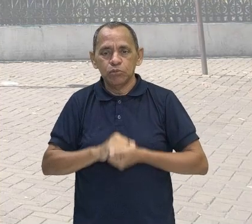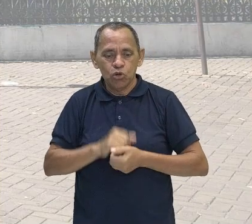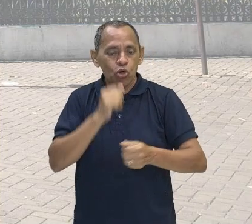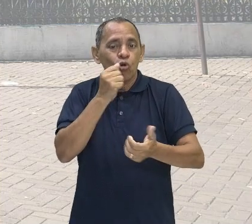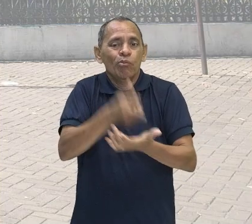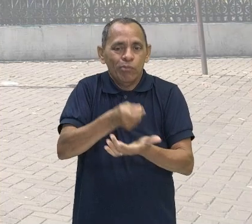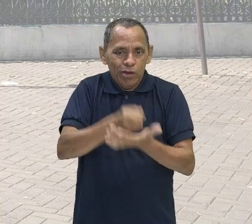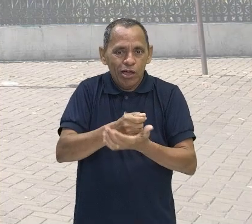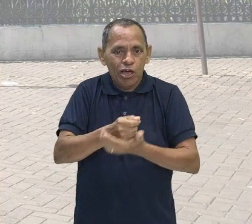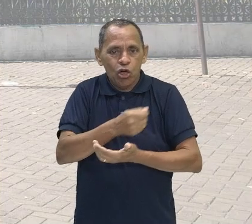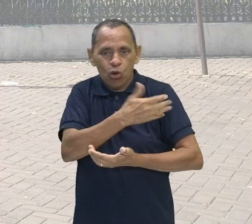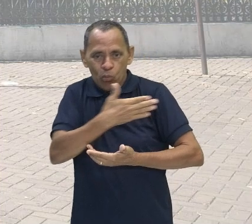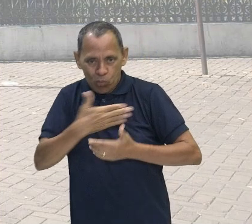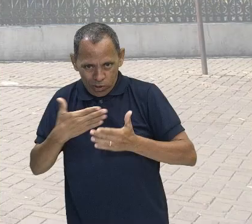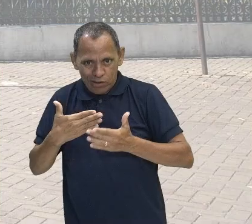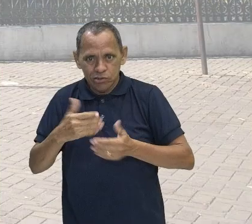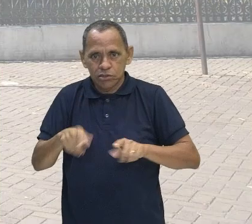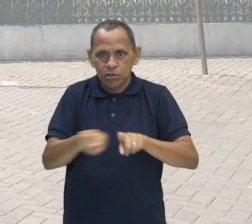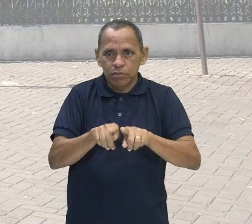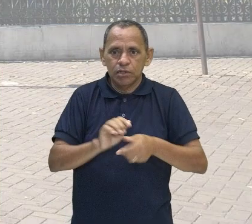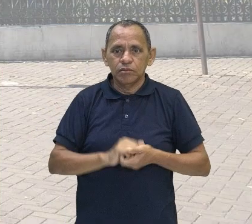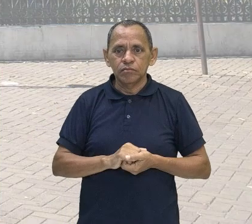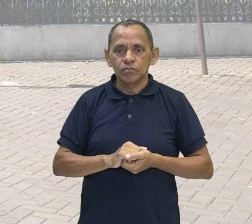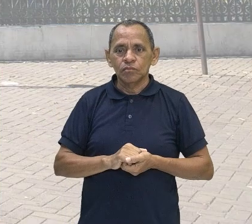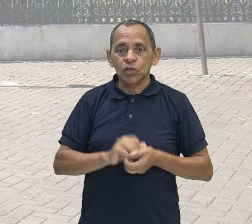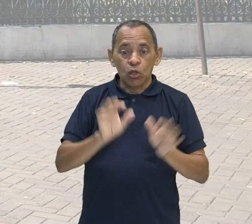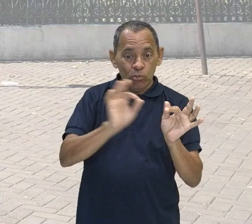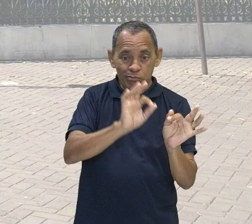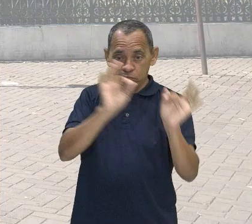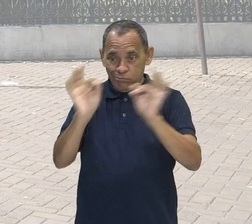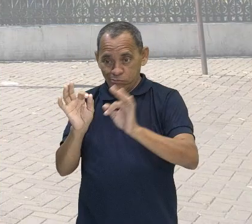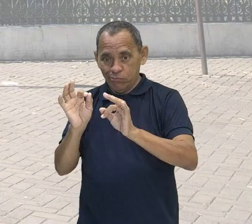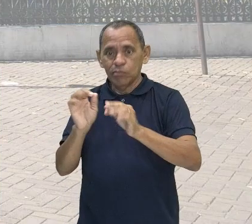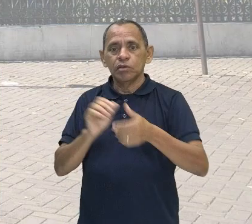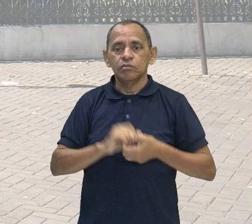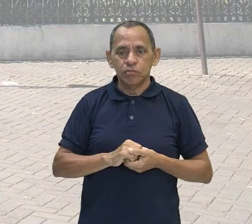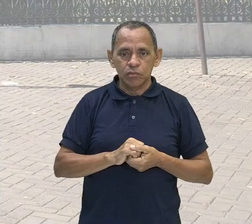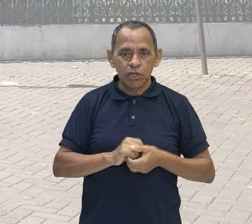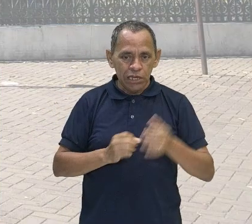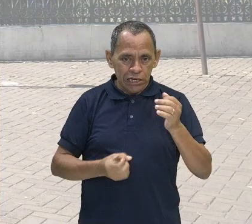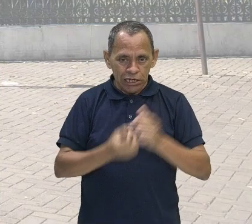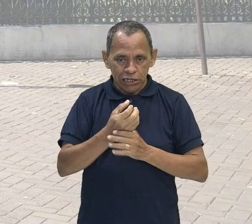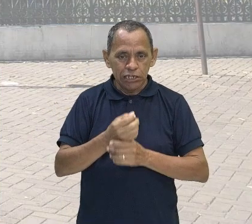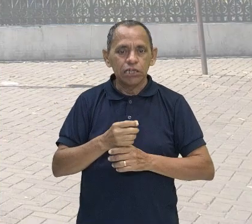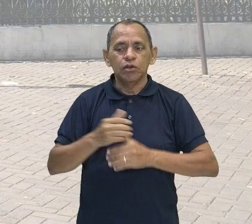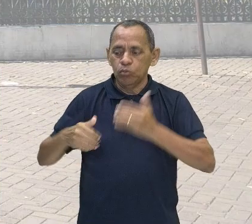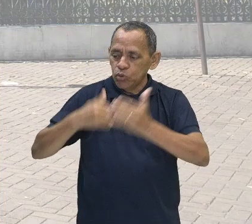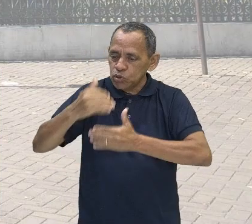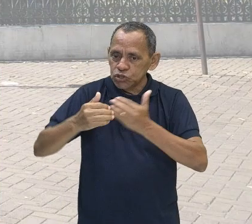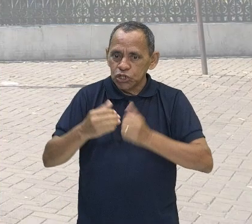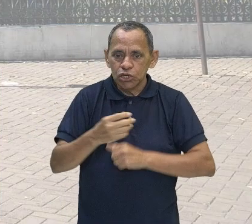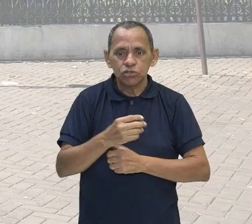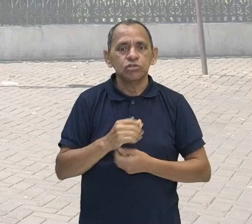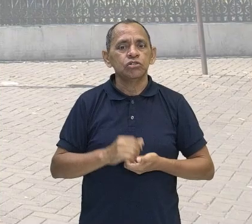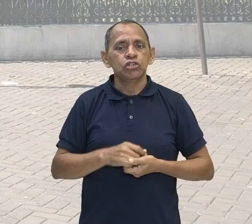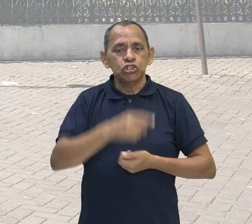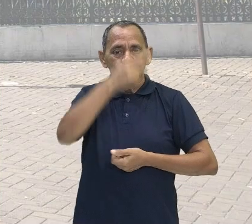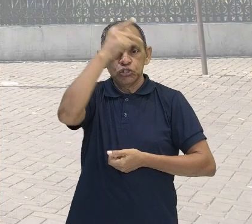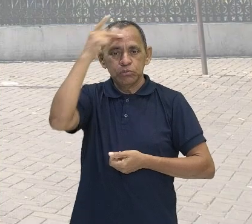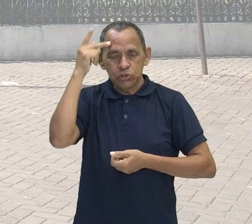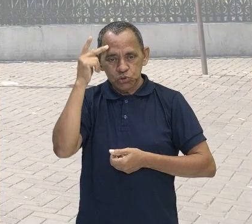acompanhar uma animação que recria o processo de duas pessoas, ou melhor, de pessoas